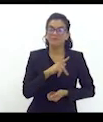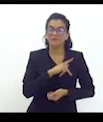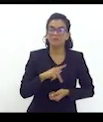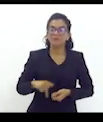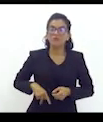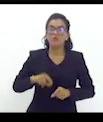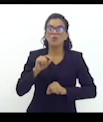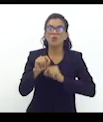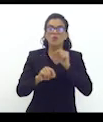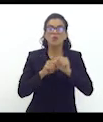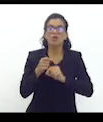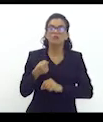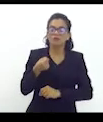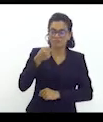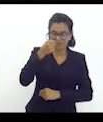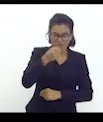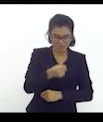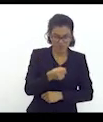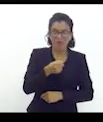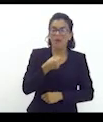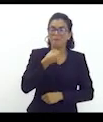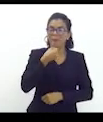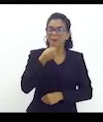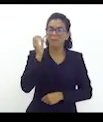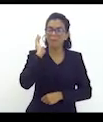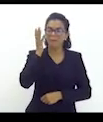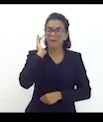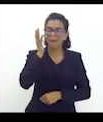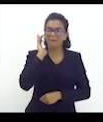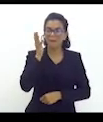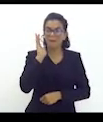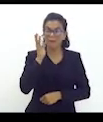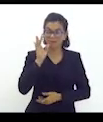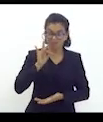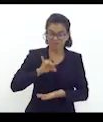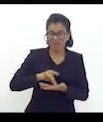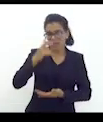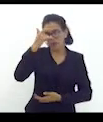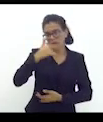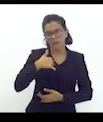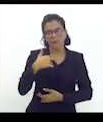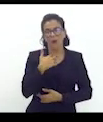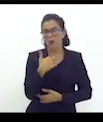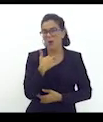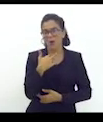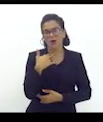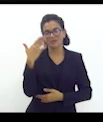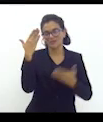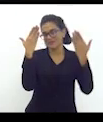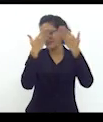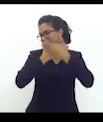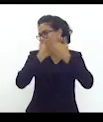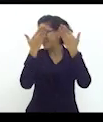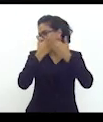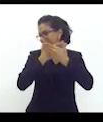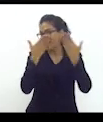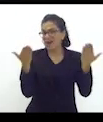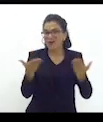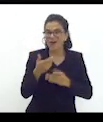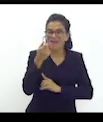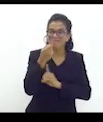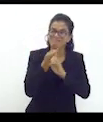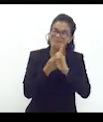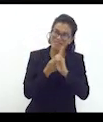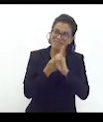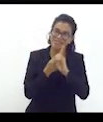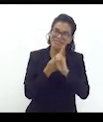O que me traz essa tribuna hoje é um fato que eu não poderia deixar passar exatamente neste mês, que é o